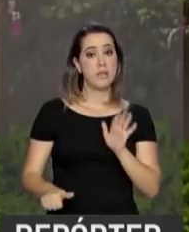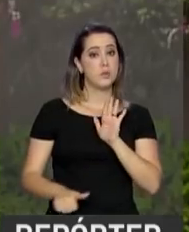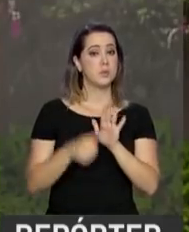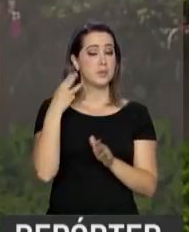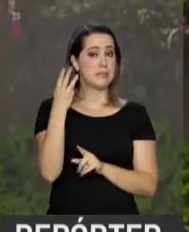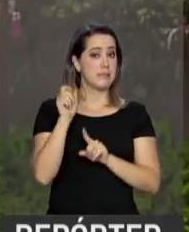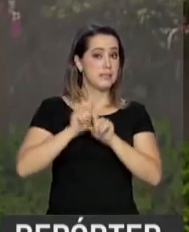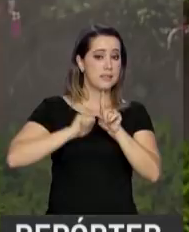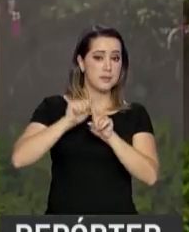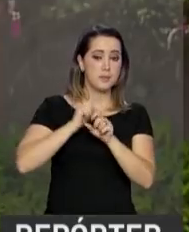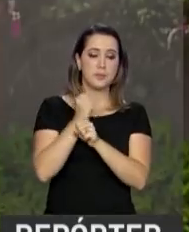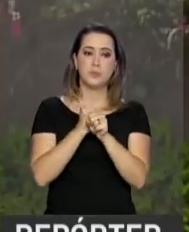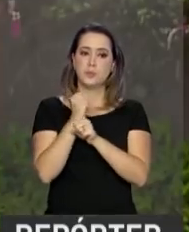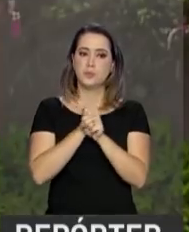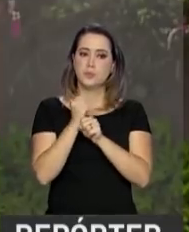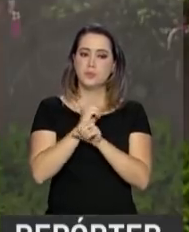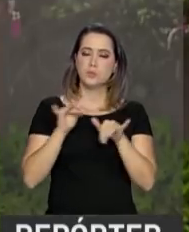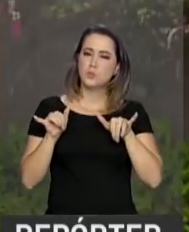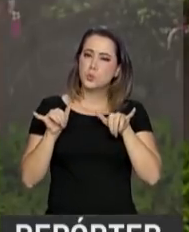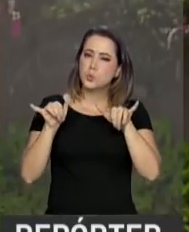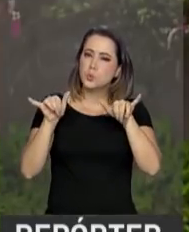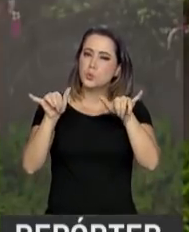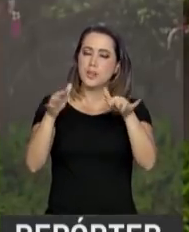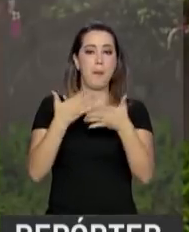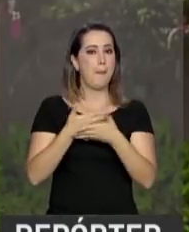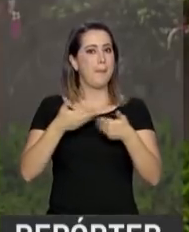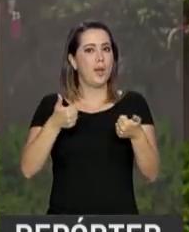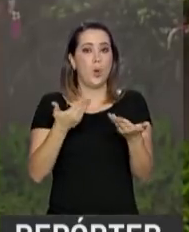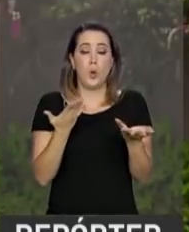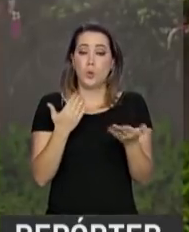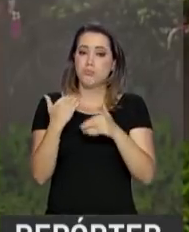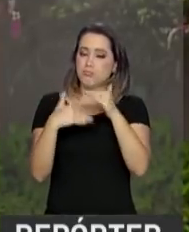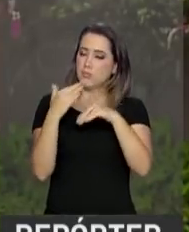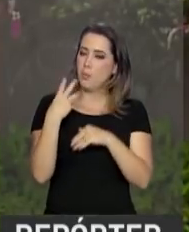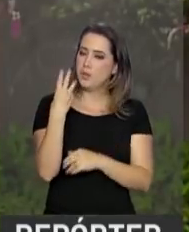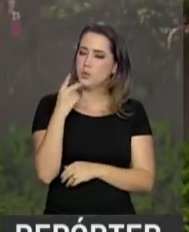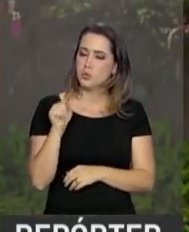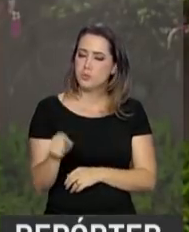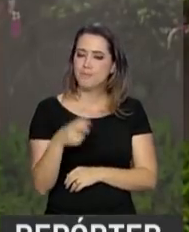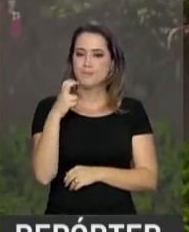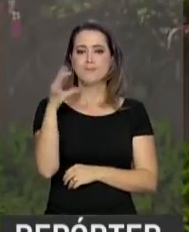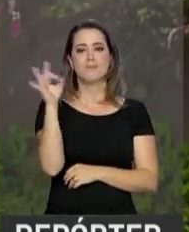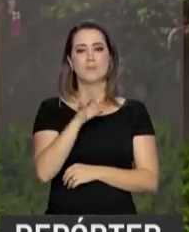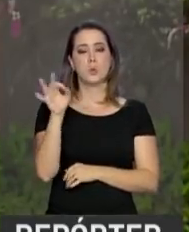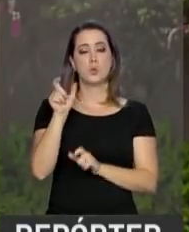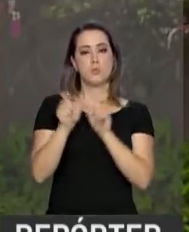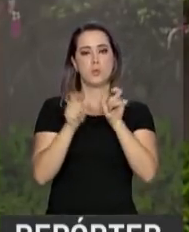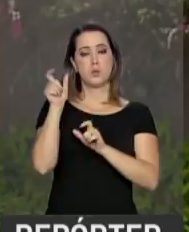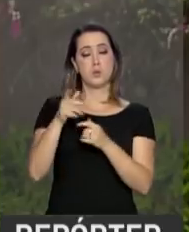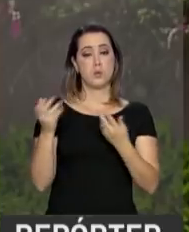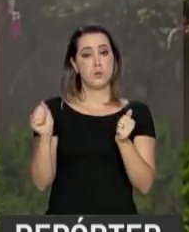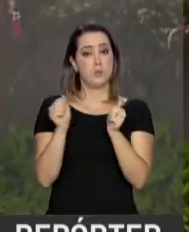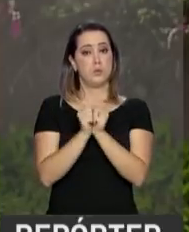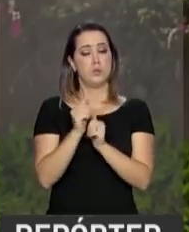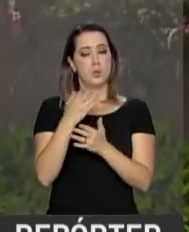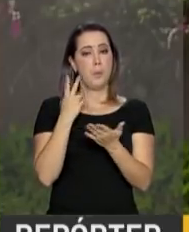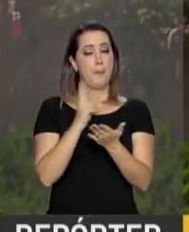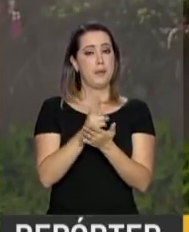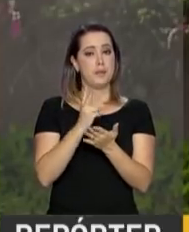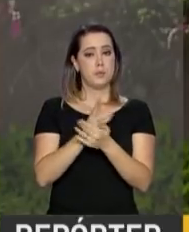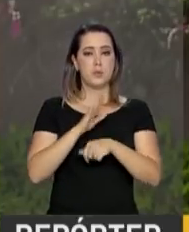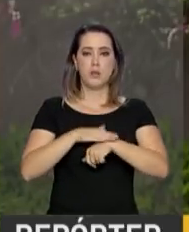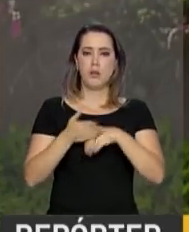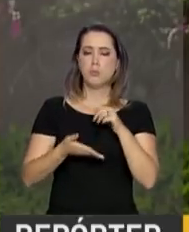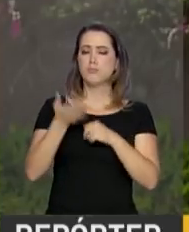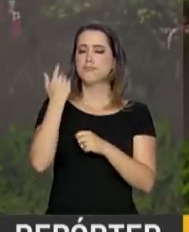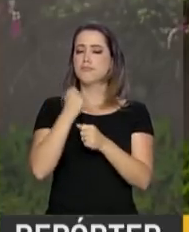primeiros 3 meses do ano, a aviação civil registrou um aumento de quase 3,5% no número de passageiros em relação ao mesmo período